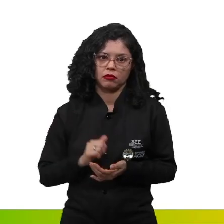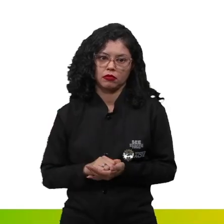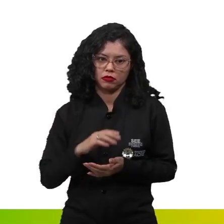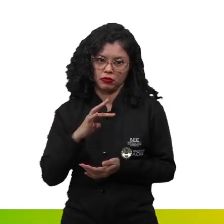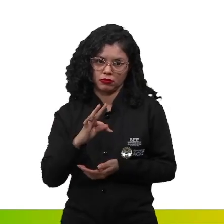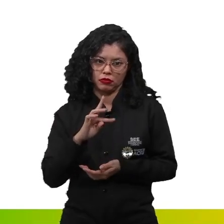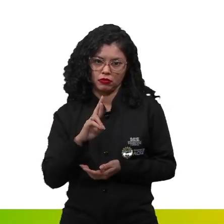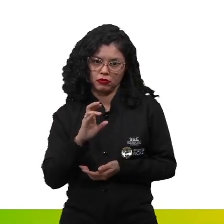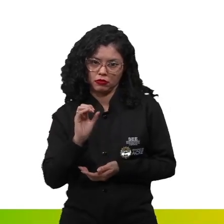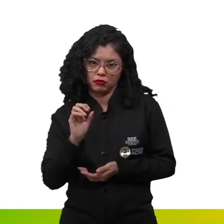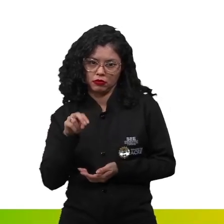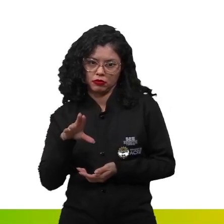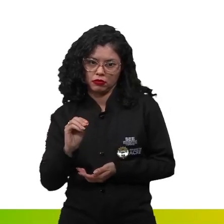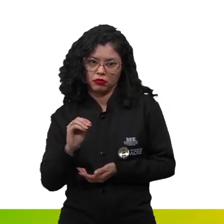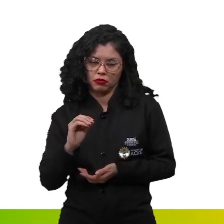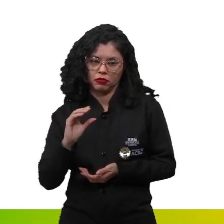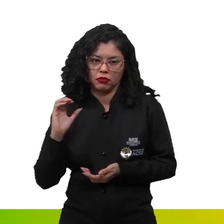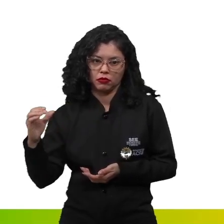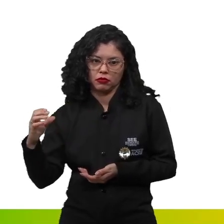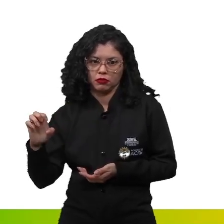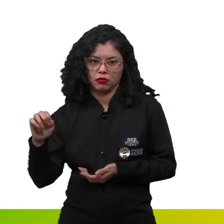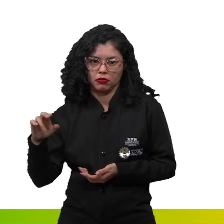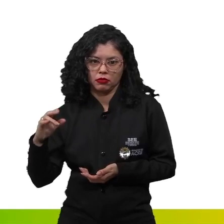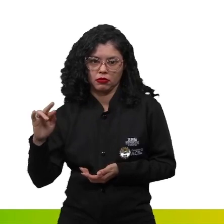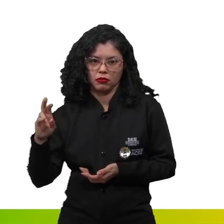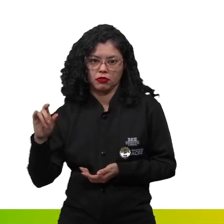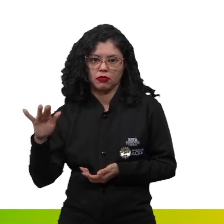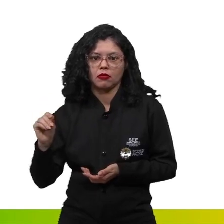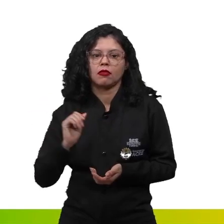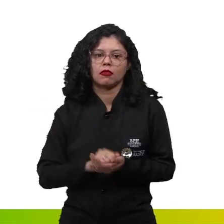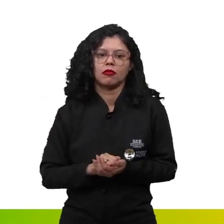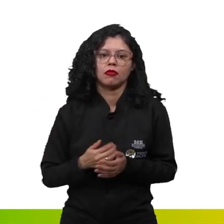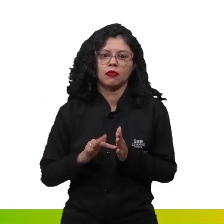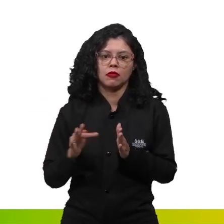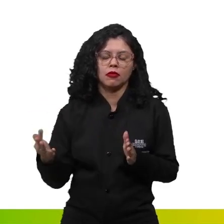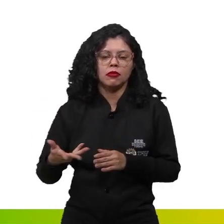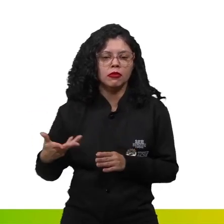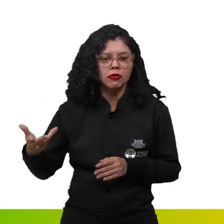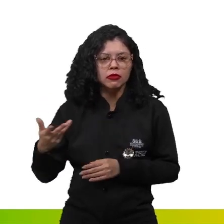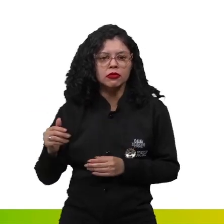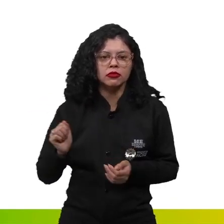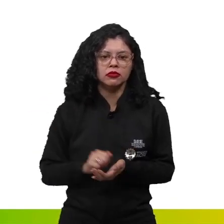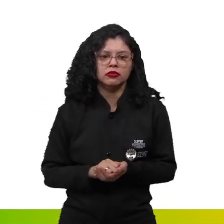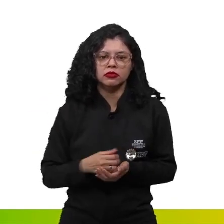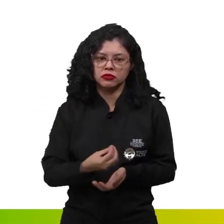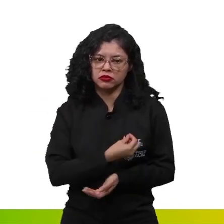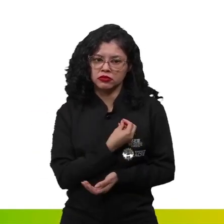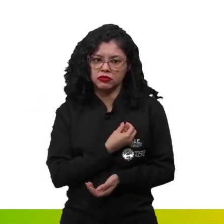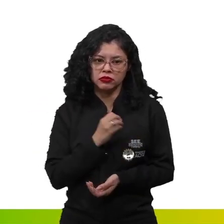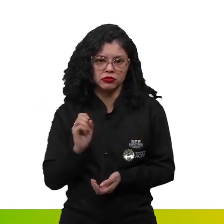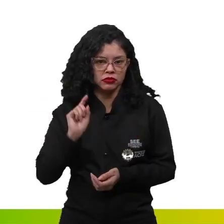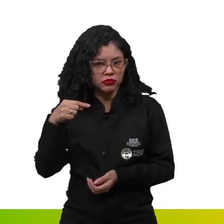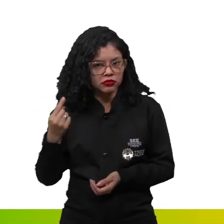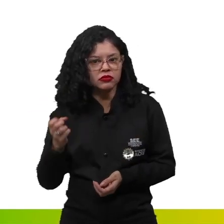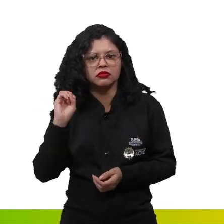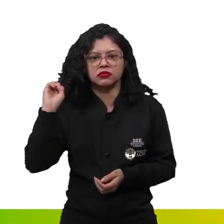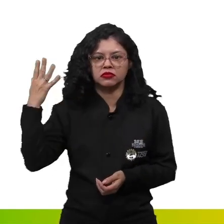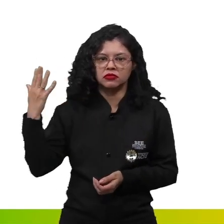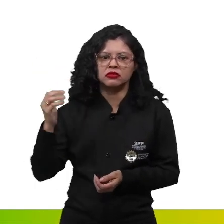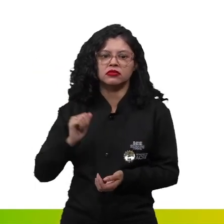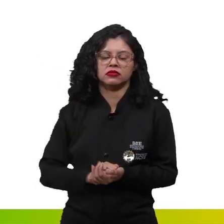tronco encefálico. Ele controla funções básicas e automáticas da vida, ou seja, aquelas